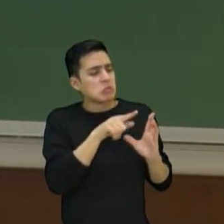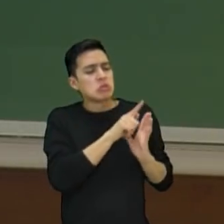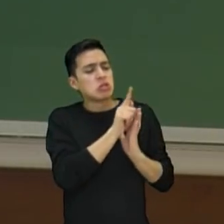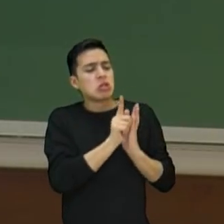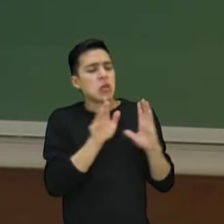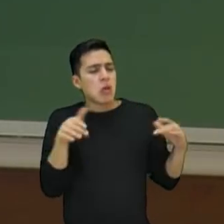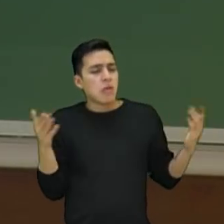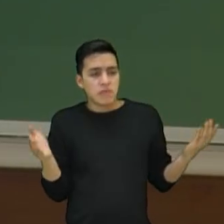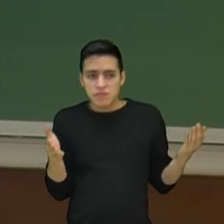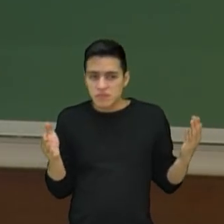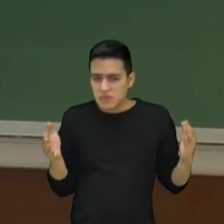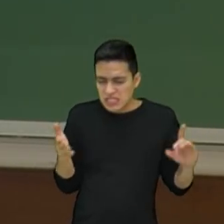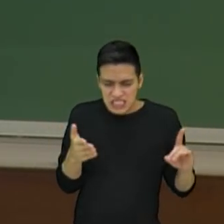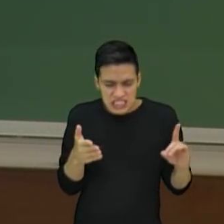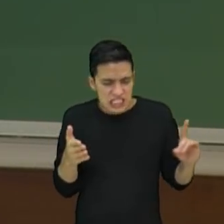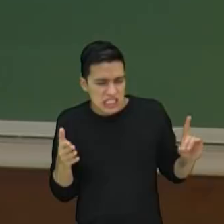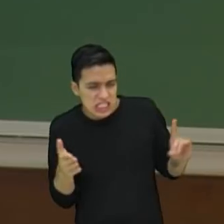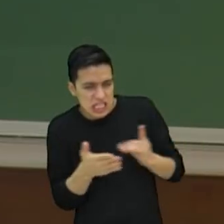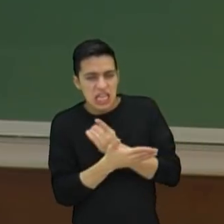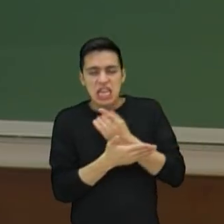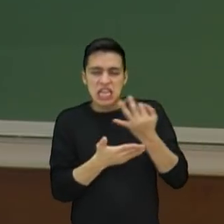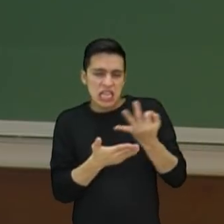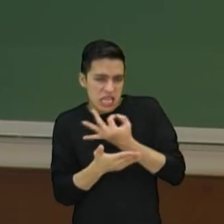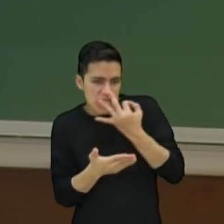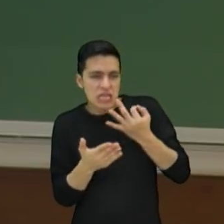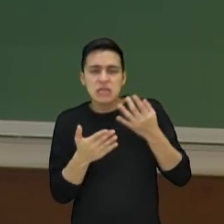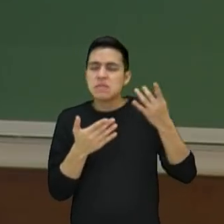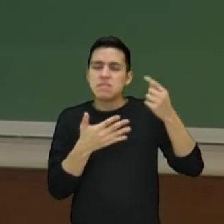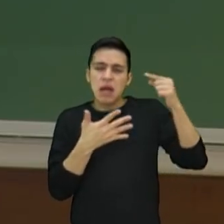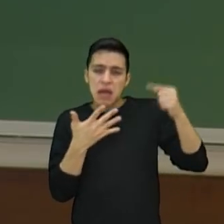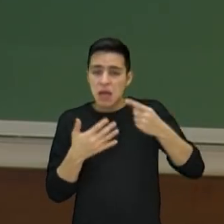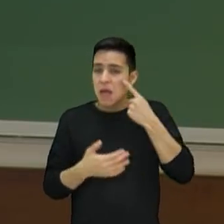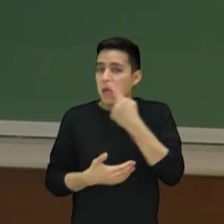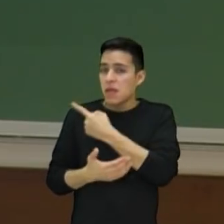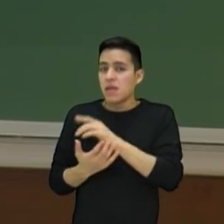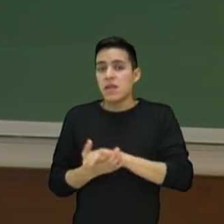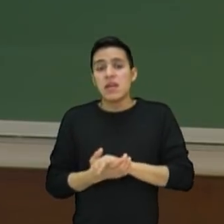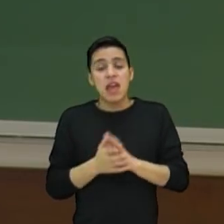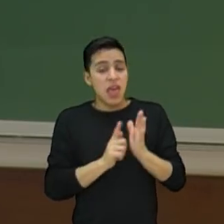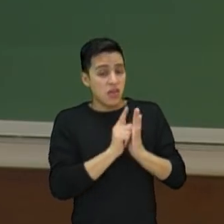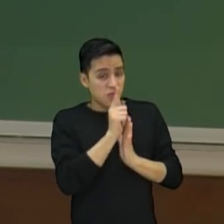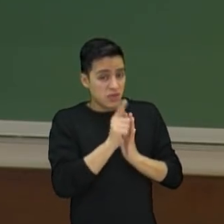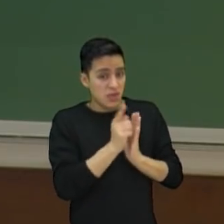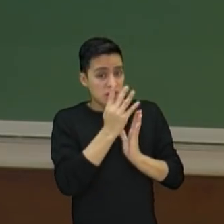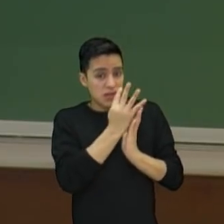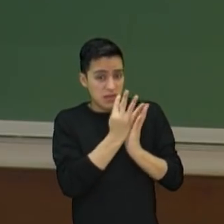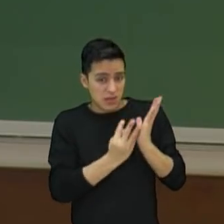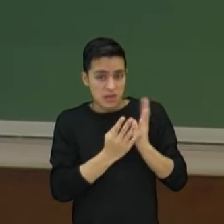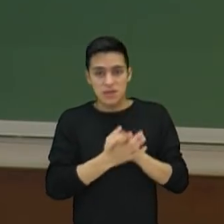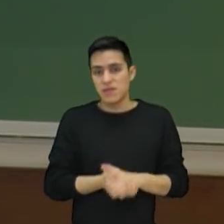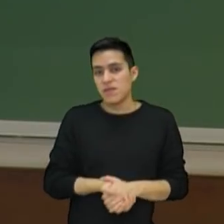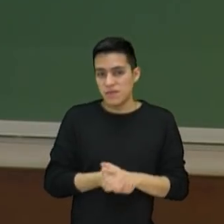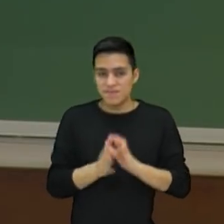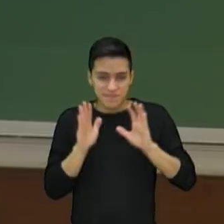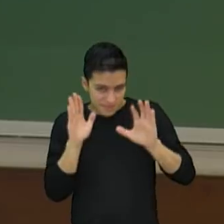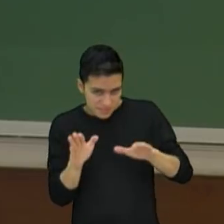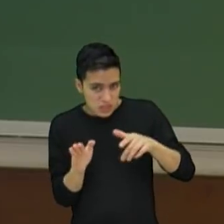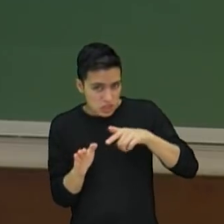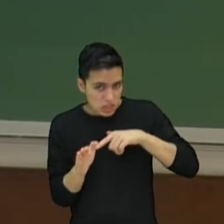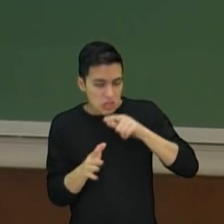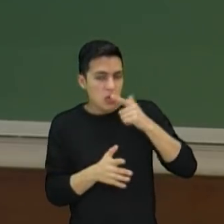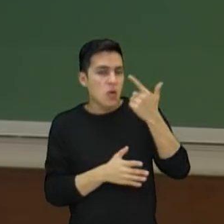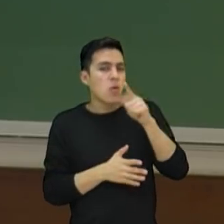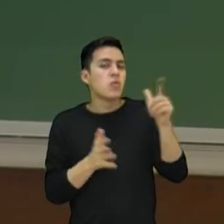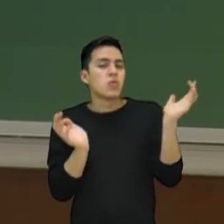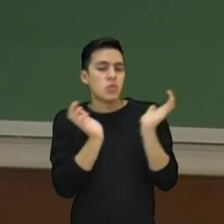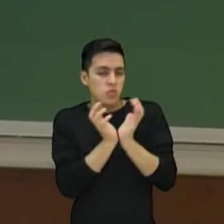responder, dissertativo, descritivo, narrativo e variado. O blog, pessoal, é um gênero textual. Agora, existe também uma outra